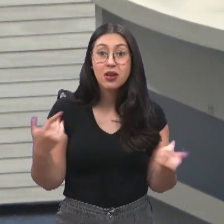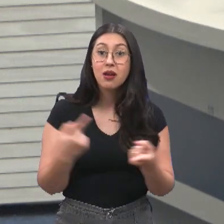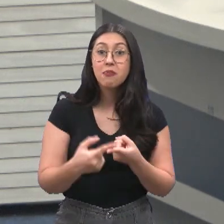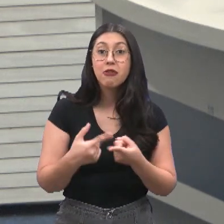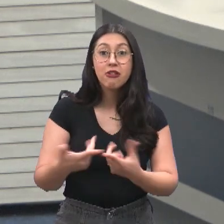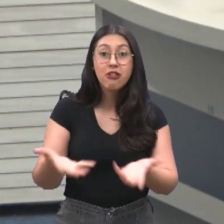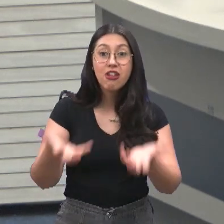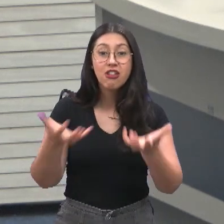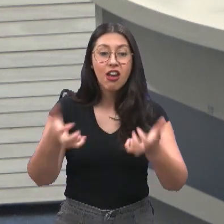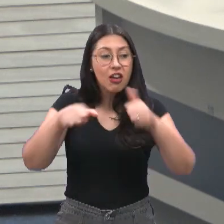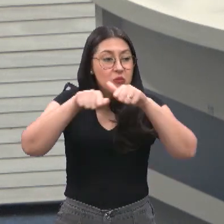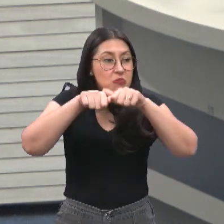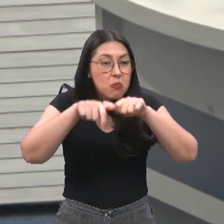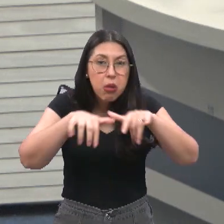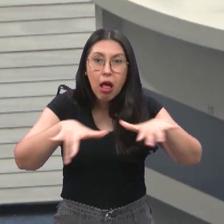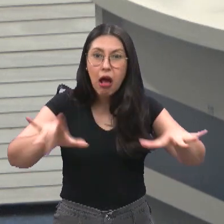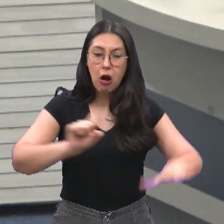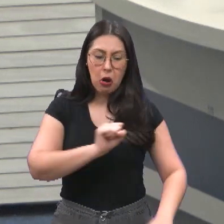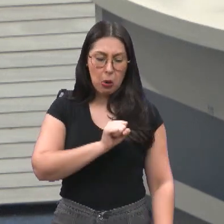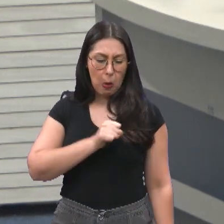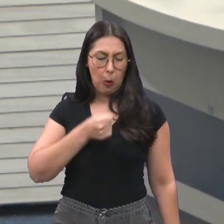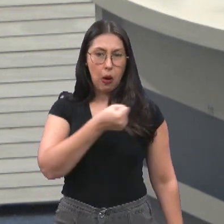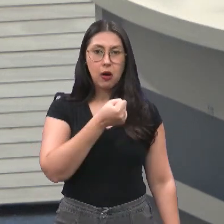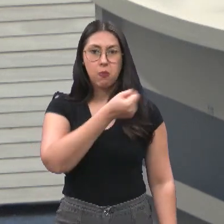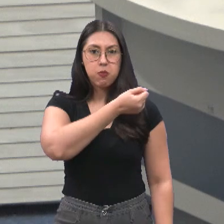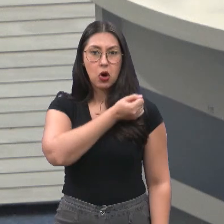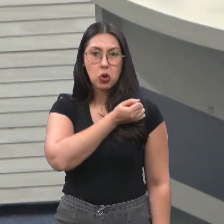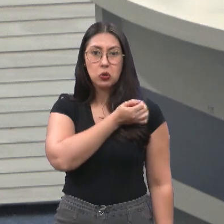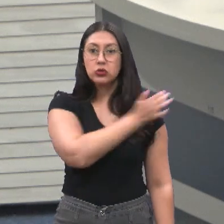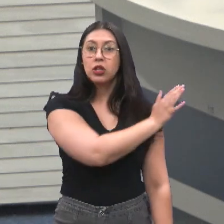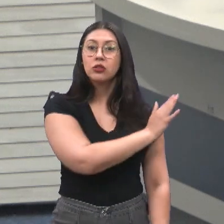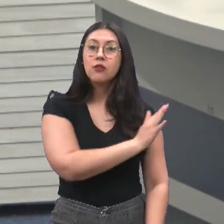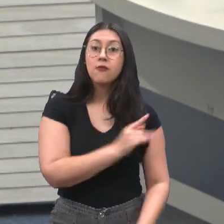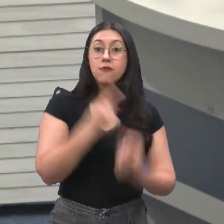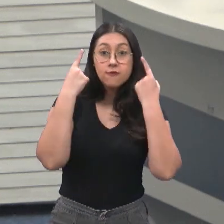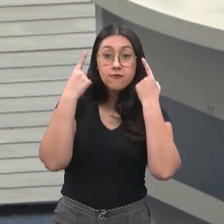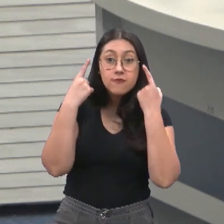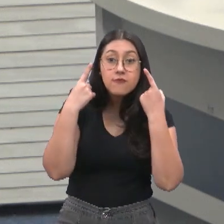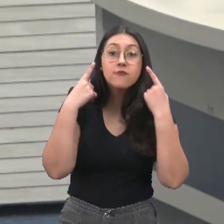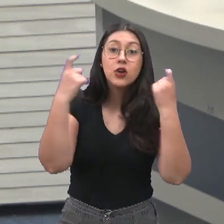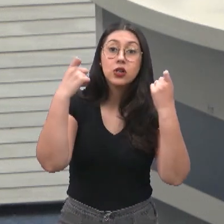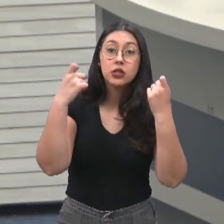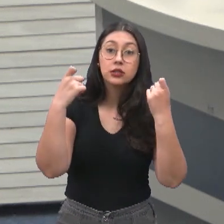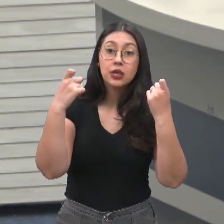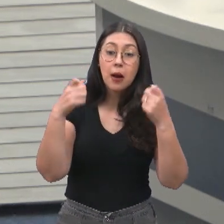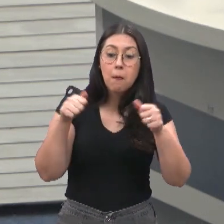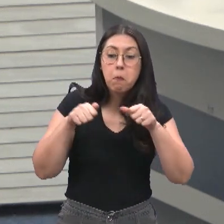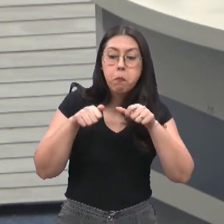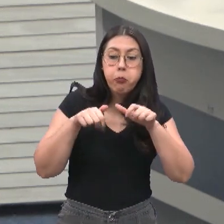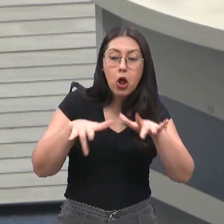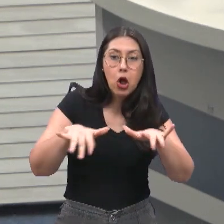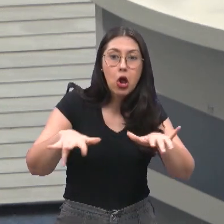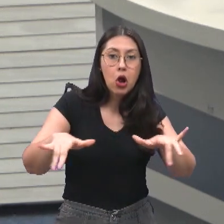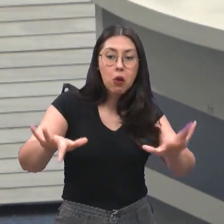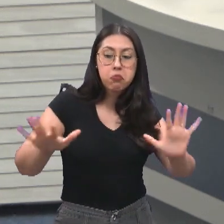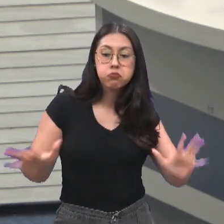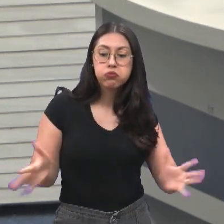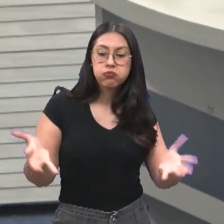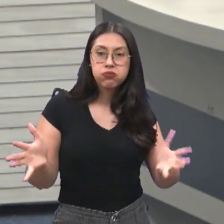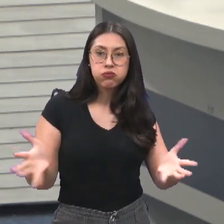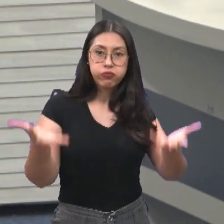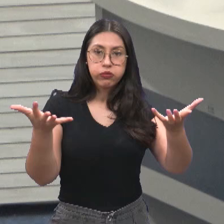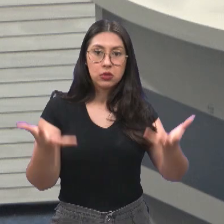o ódio, o preconceito, a violência, para alimentar e fomentar suas bolhas de